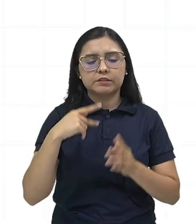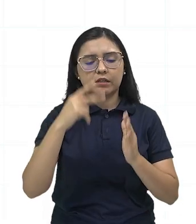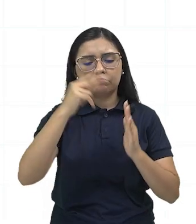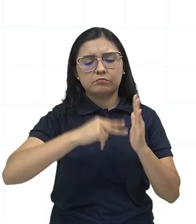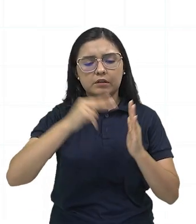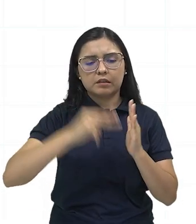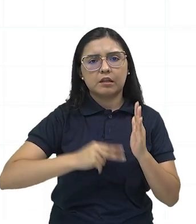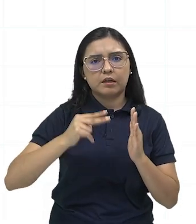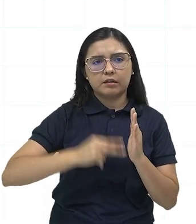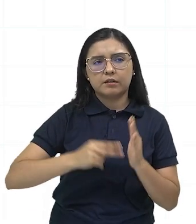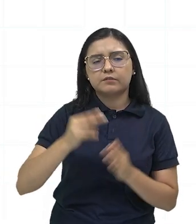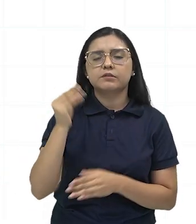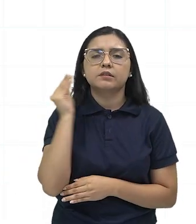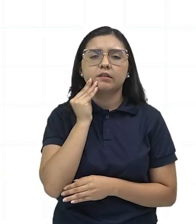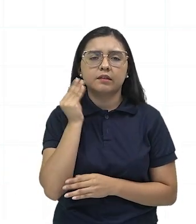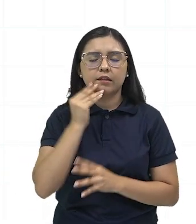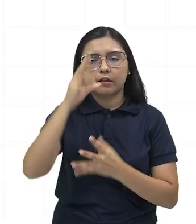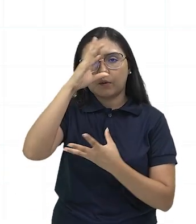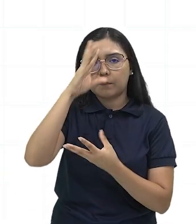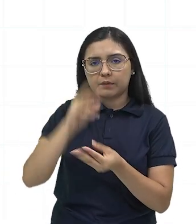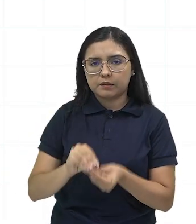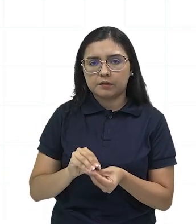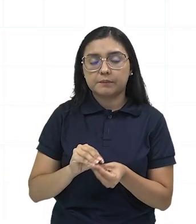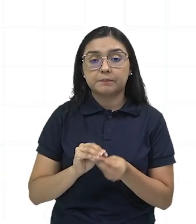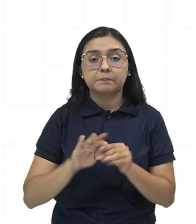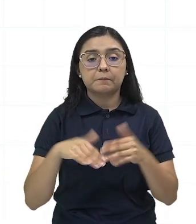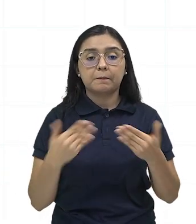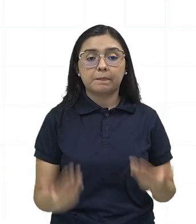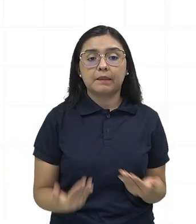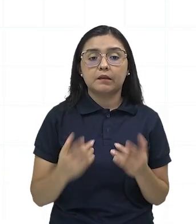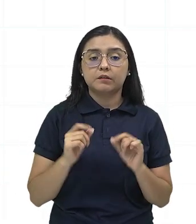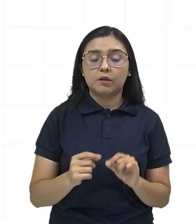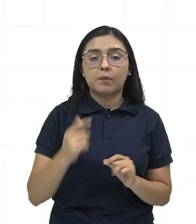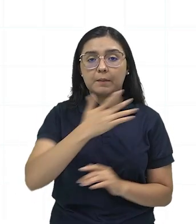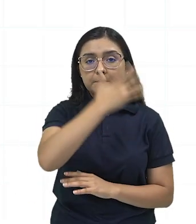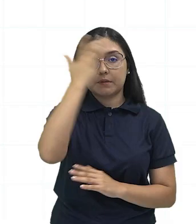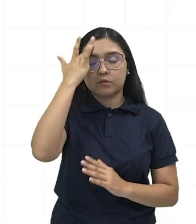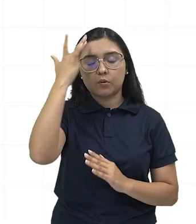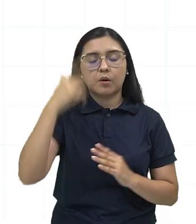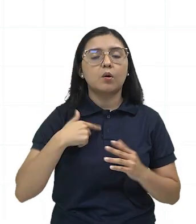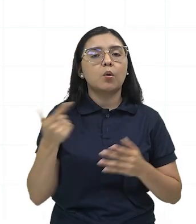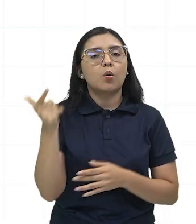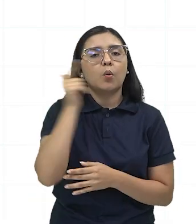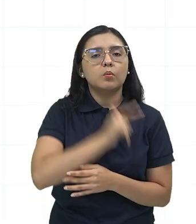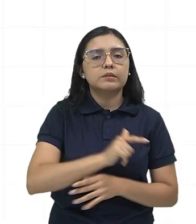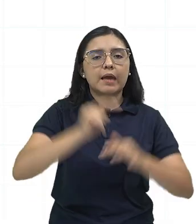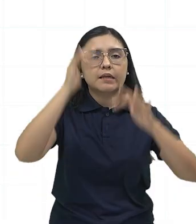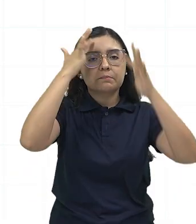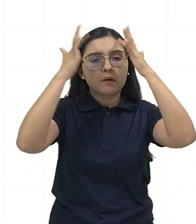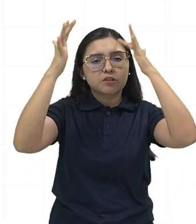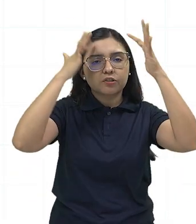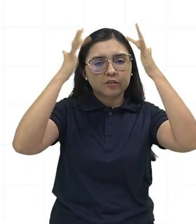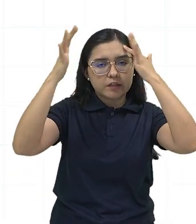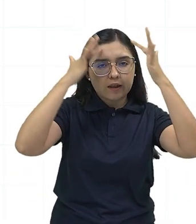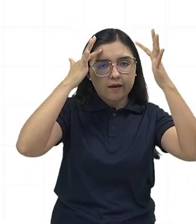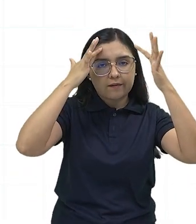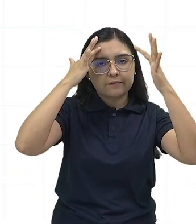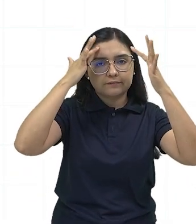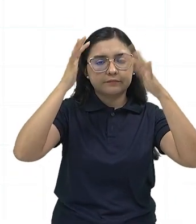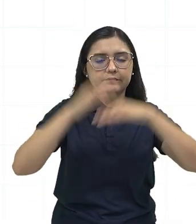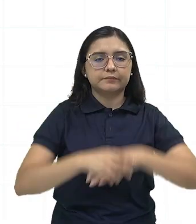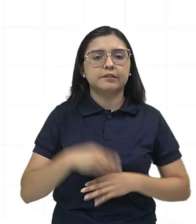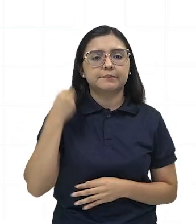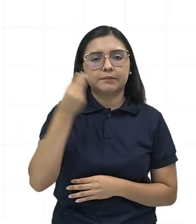mais fácil de você tentar compreendê-lo. Então, a partir disso, o leitor visualiza essas experiências e busca